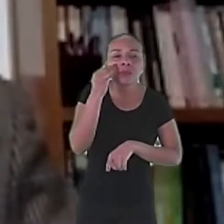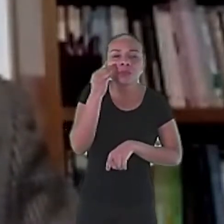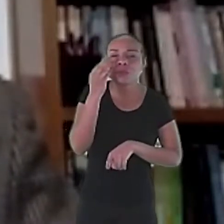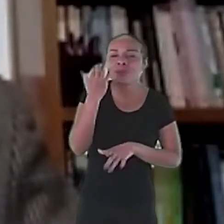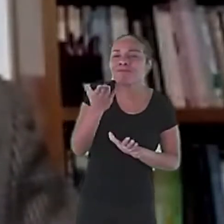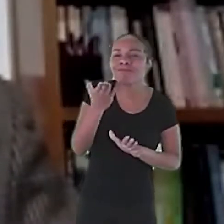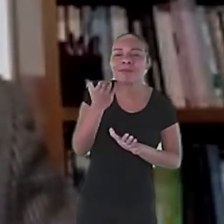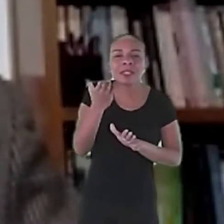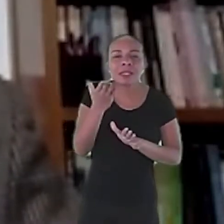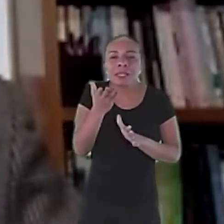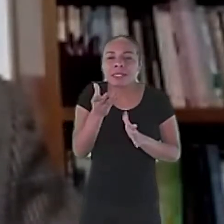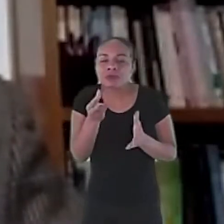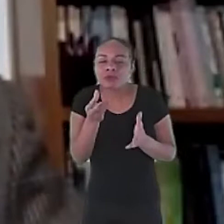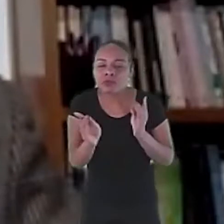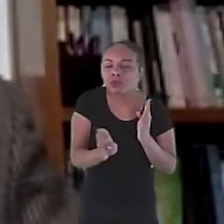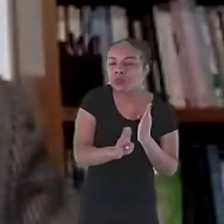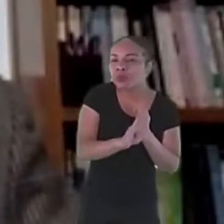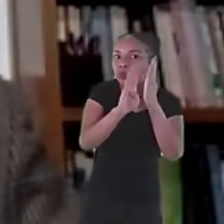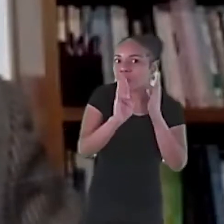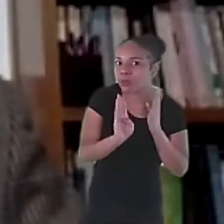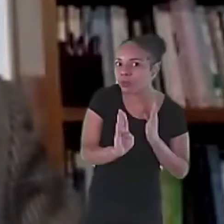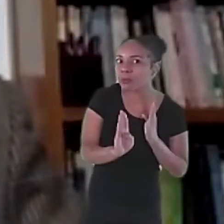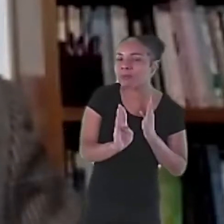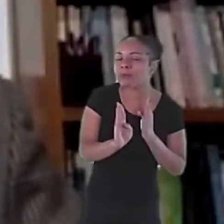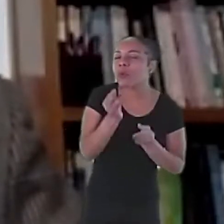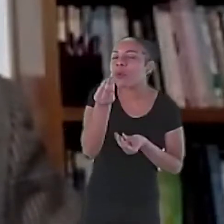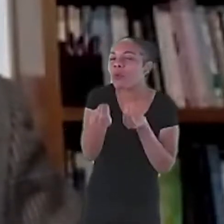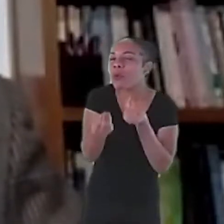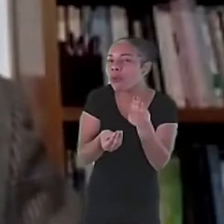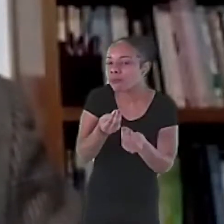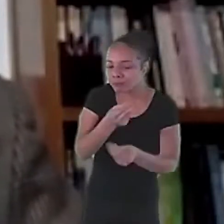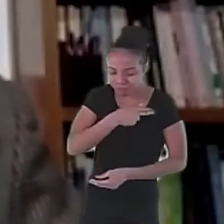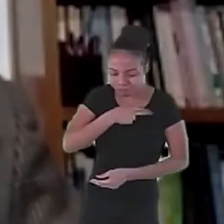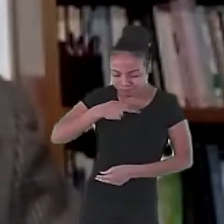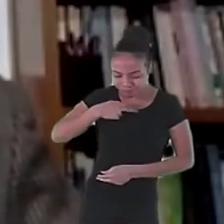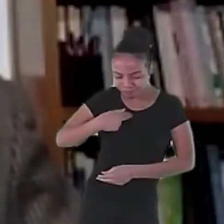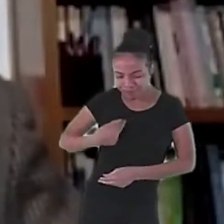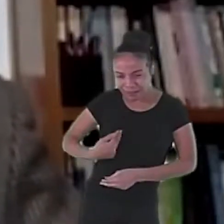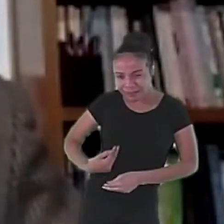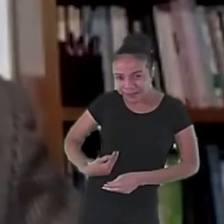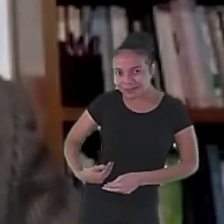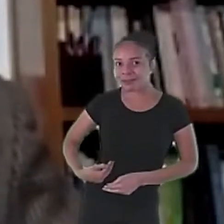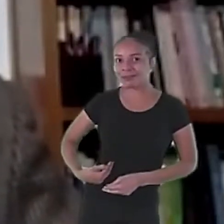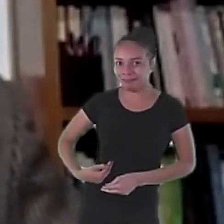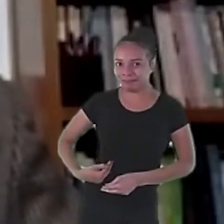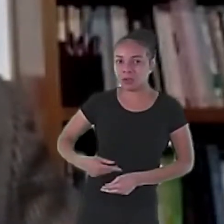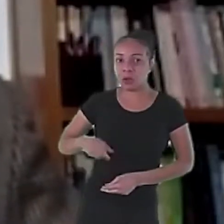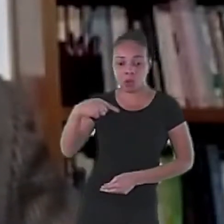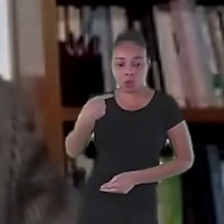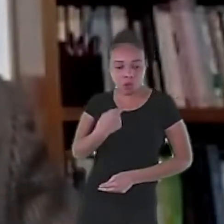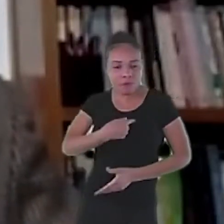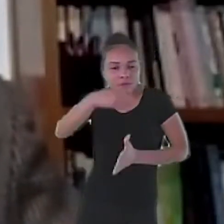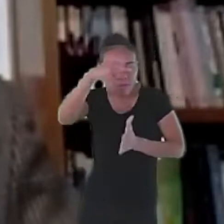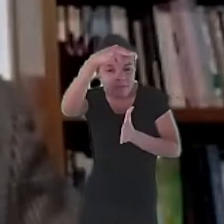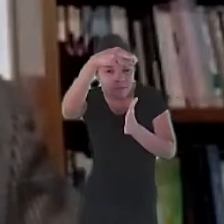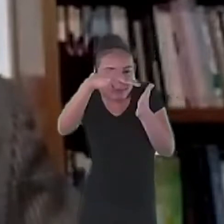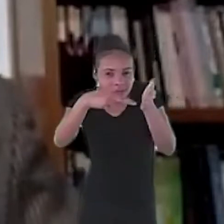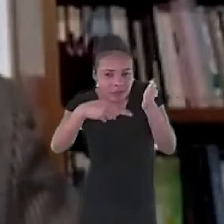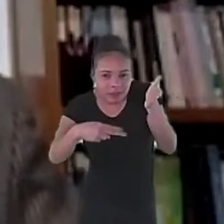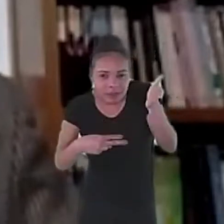Vamos saber da China, vamos ler sobre